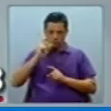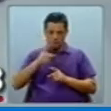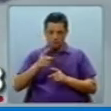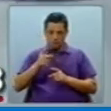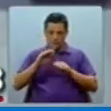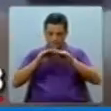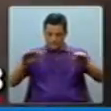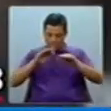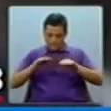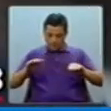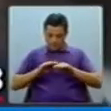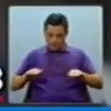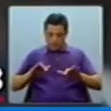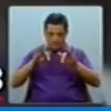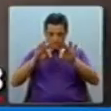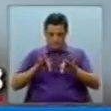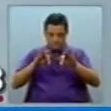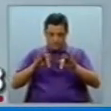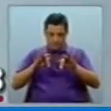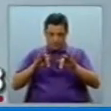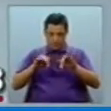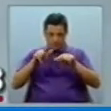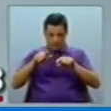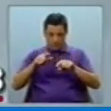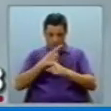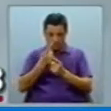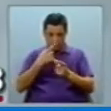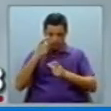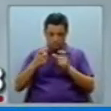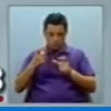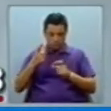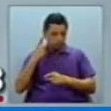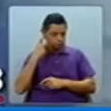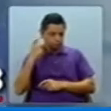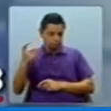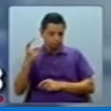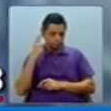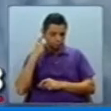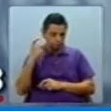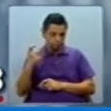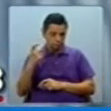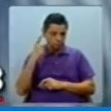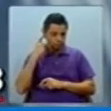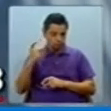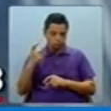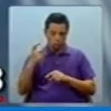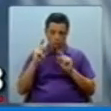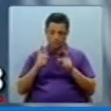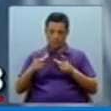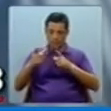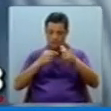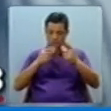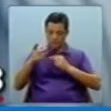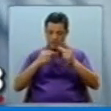fases finais da sua vida. Então os astrónomos pegaram na frequência captada pelos sons desta estrela